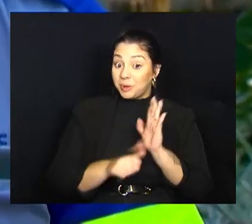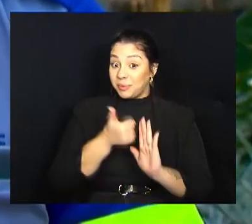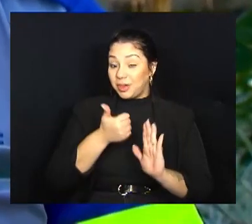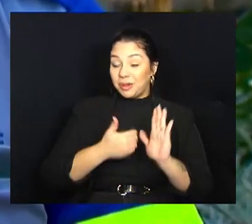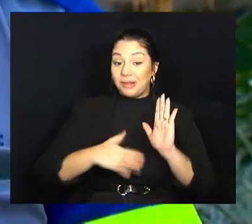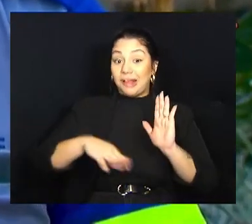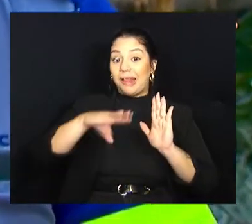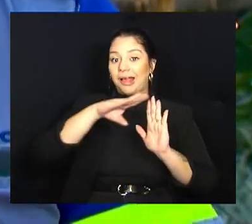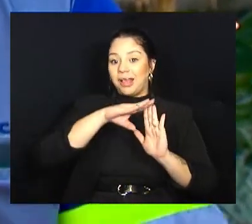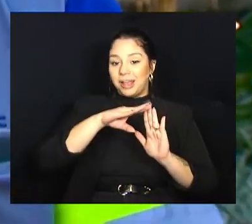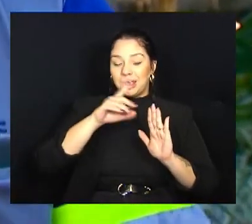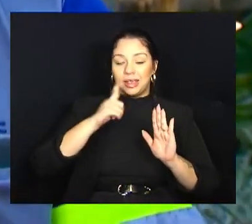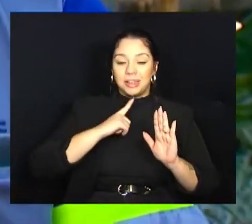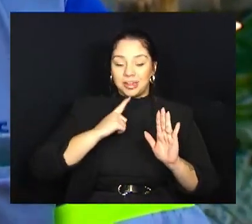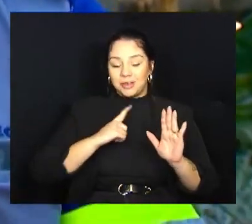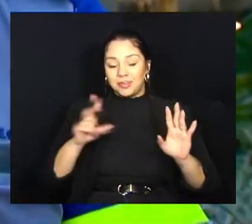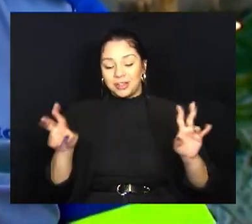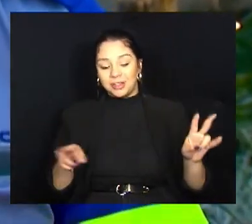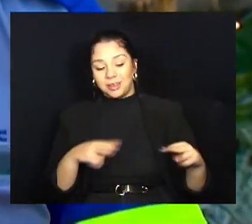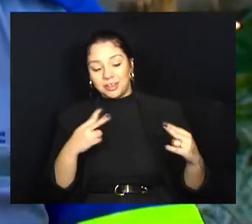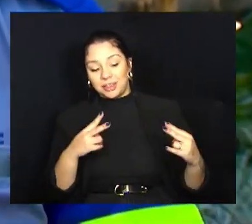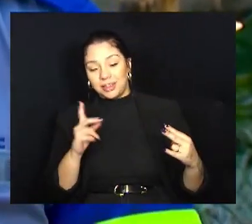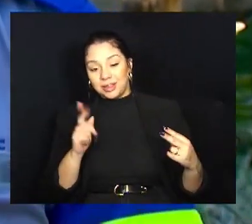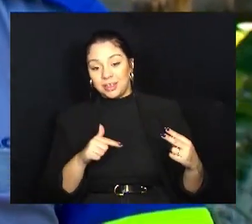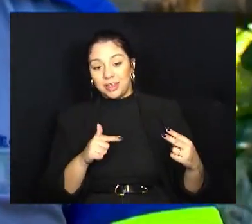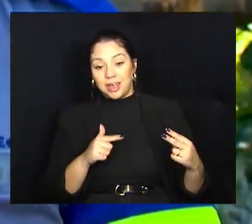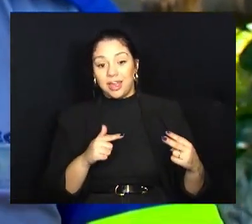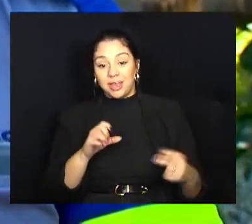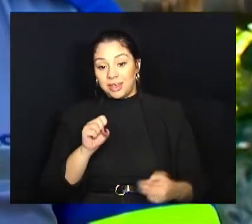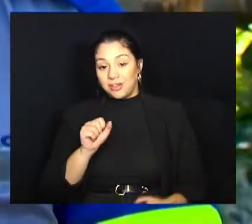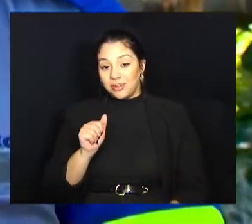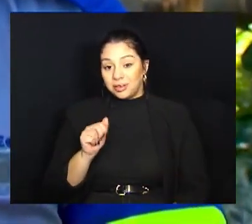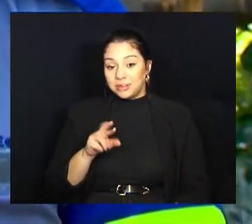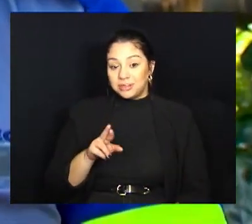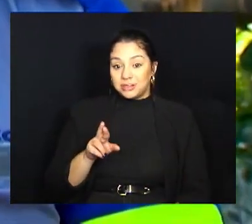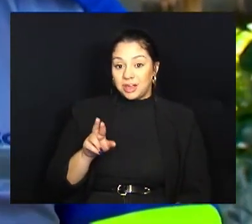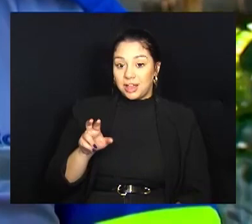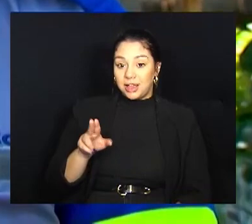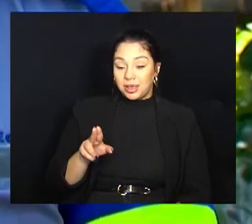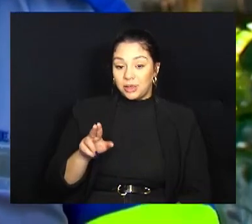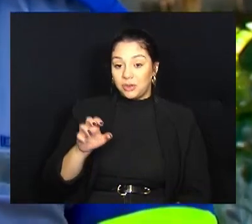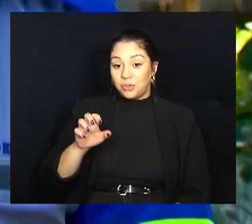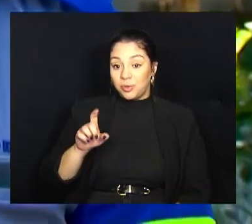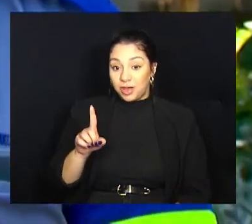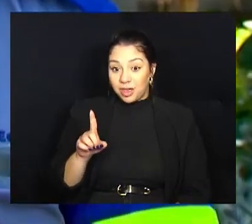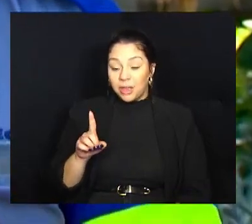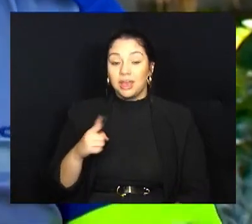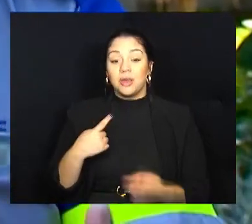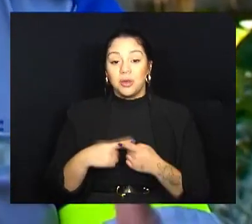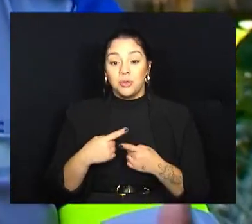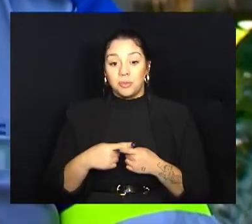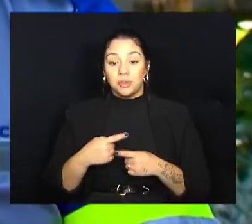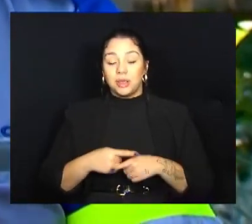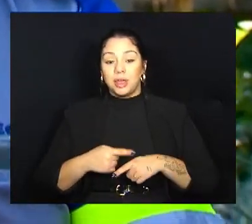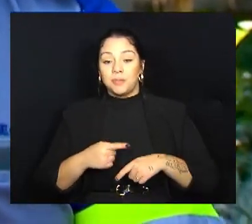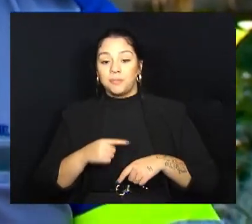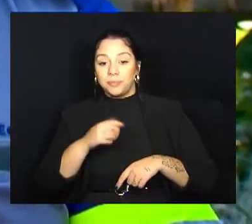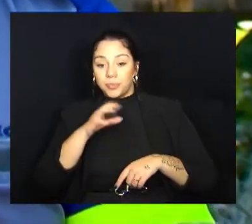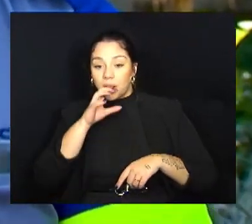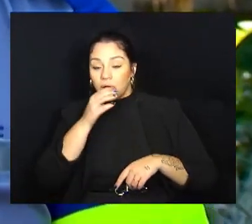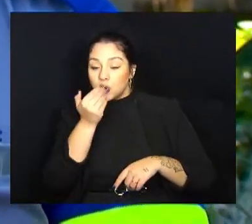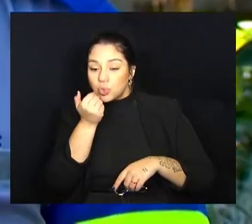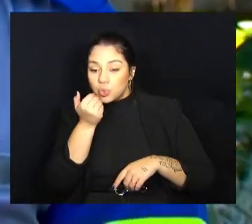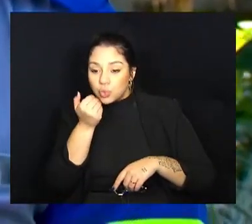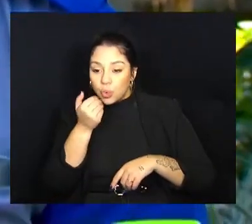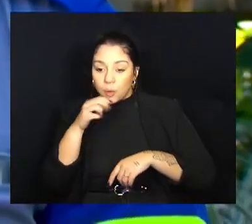do saruê, que é um contribuinte muito grande para a sociedade, sendo que ele come carrapato, come também